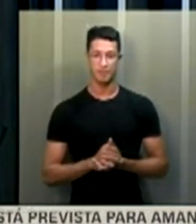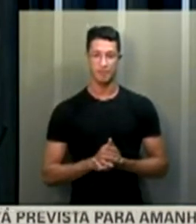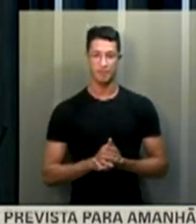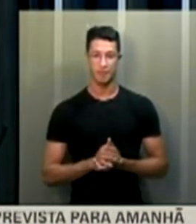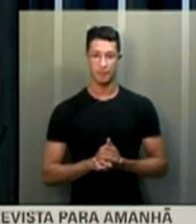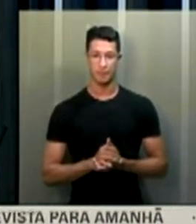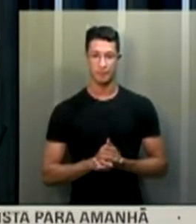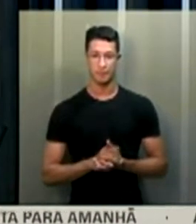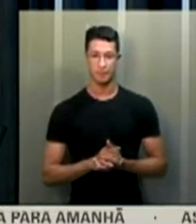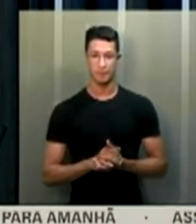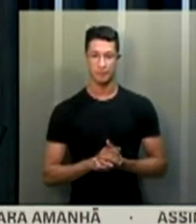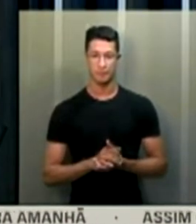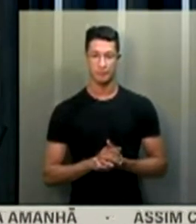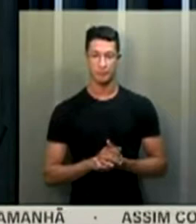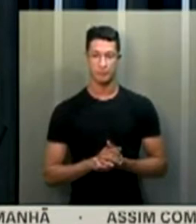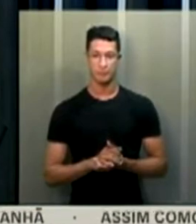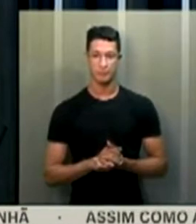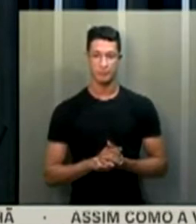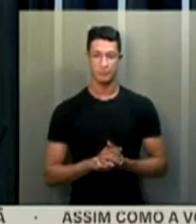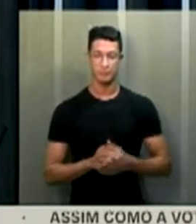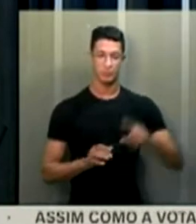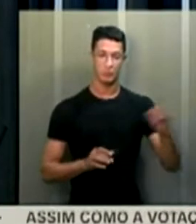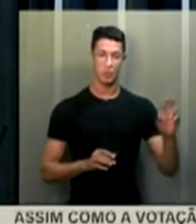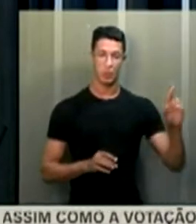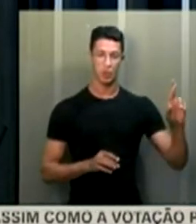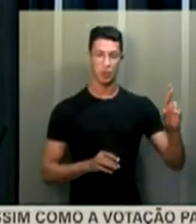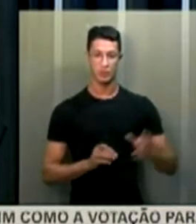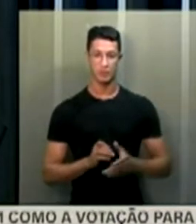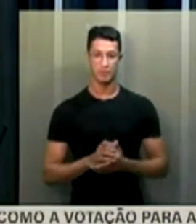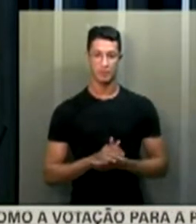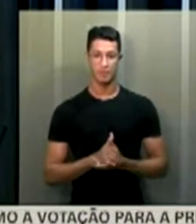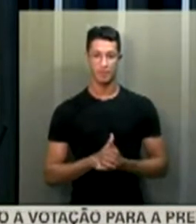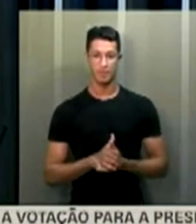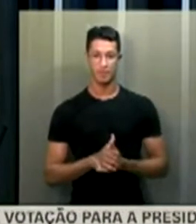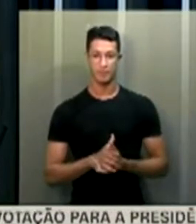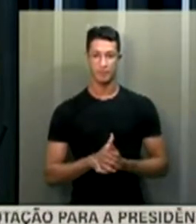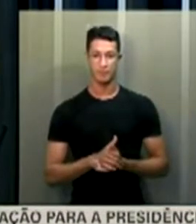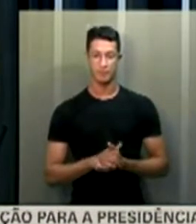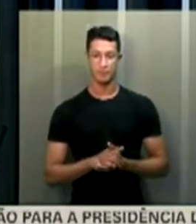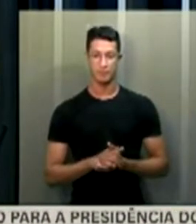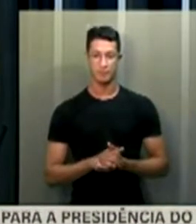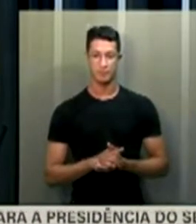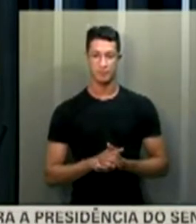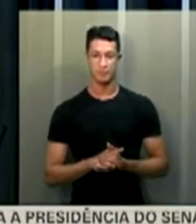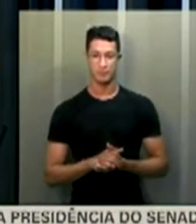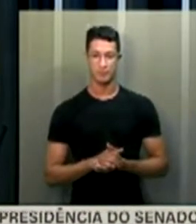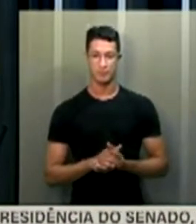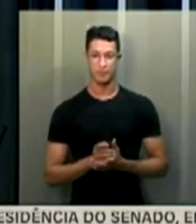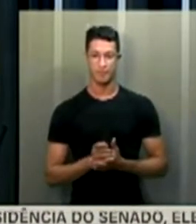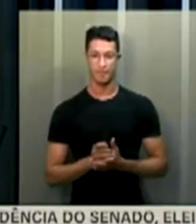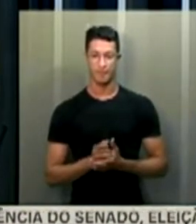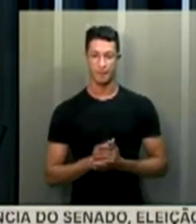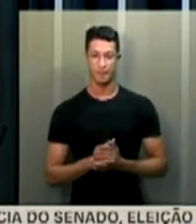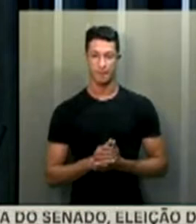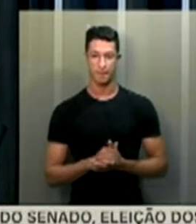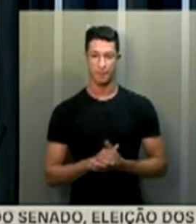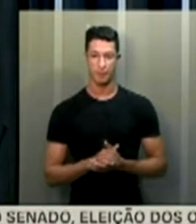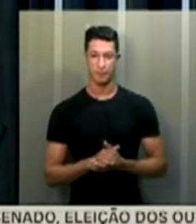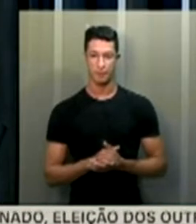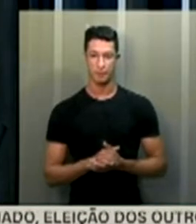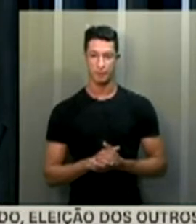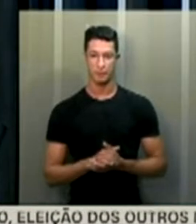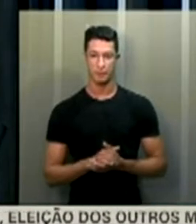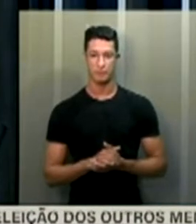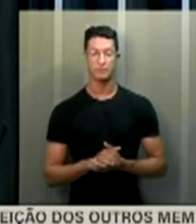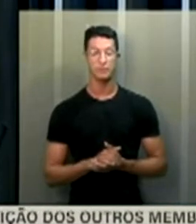5 a 4. Gente, peraí um pouquinho, tem que registrar aqui. Rodrigo. Só um minuto. Senador, assim, devagar.